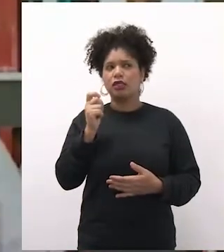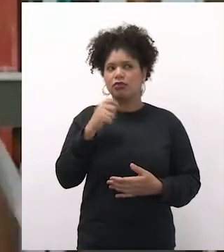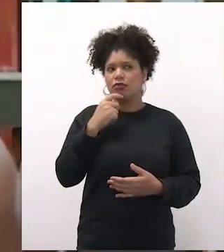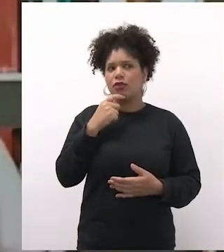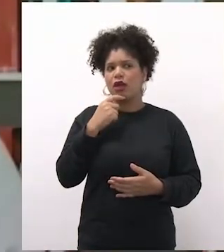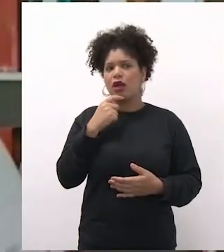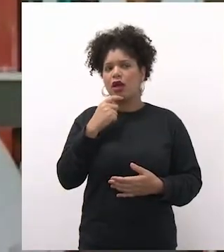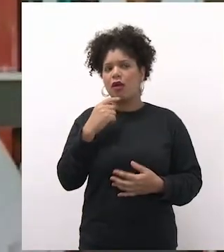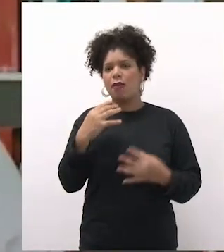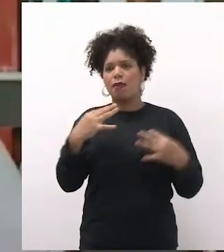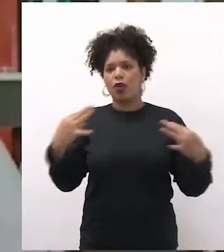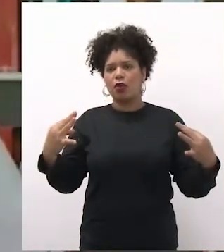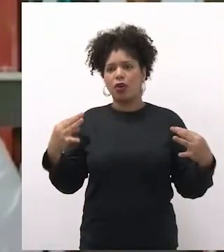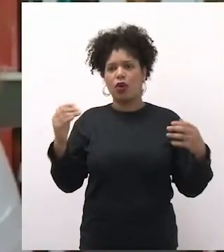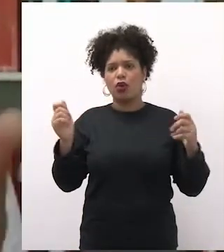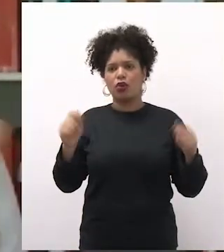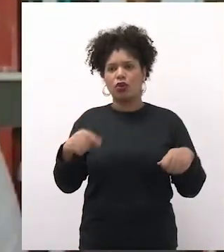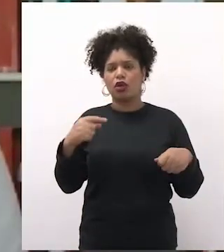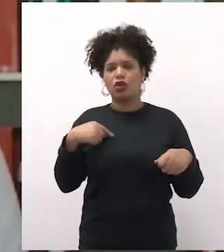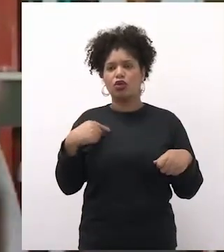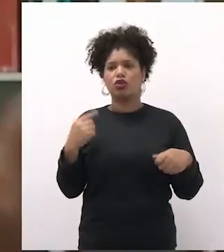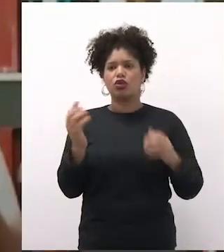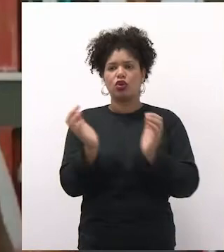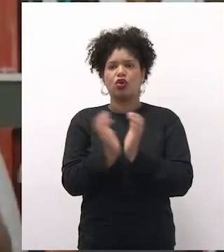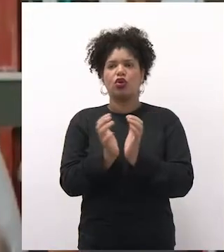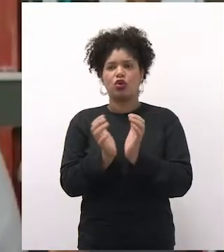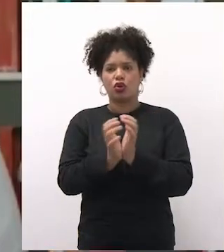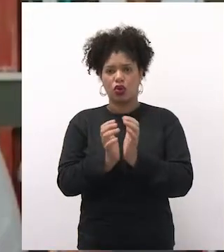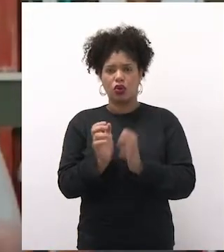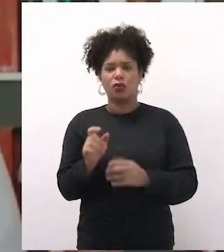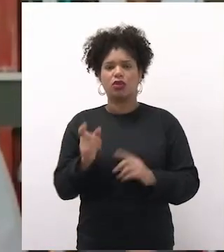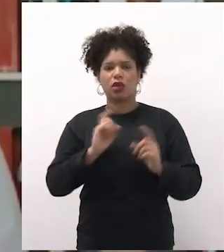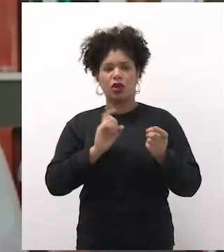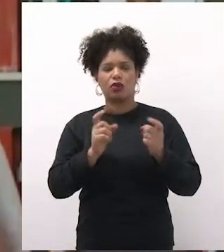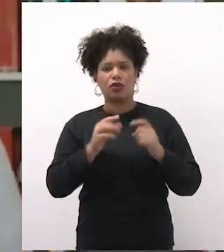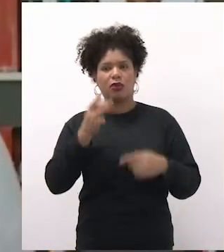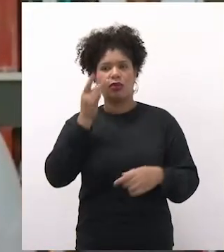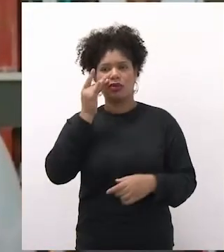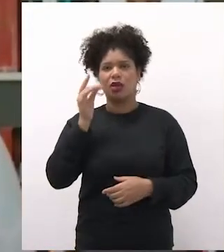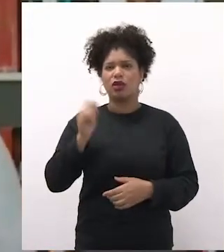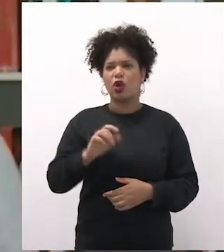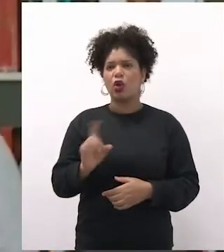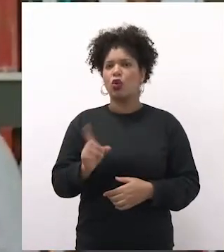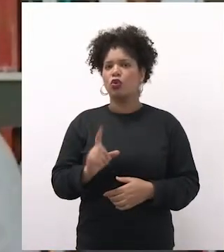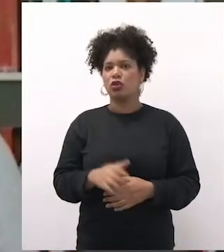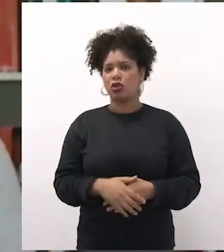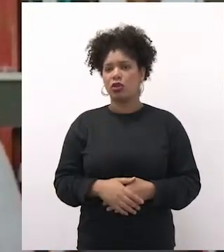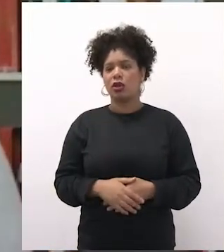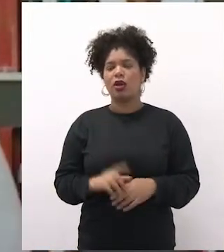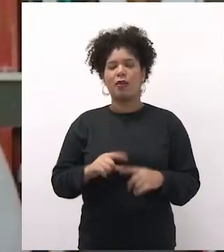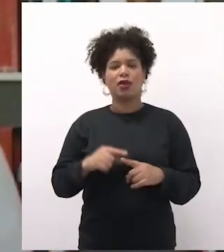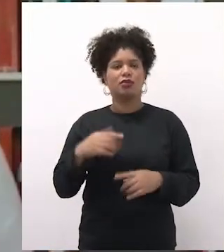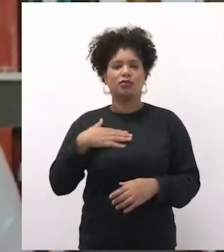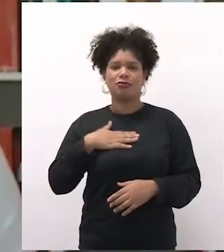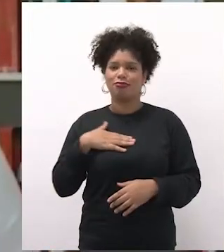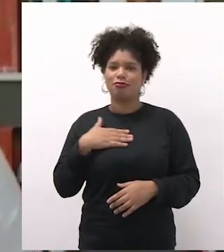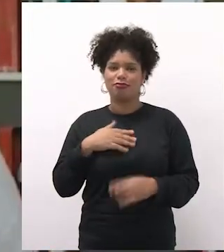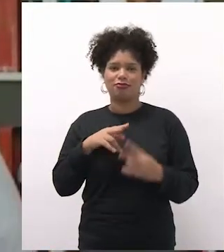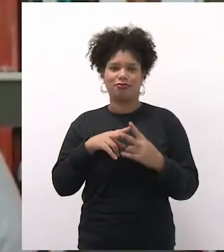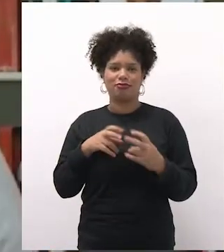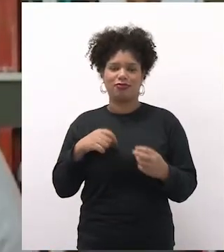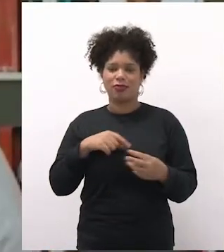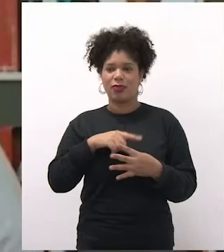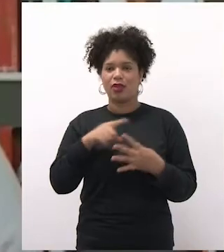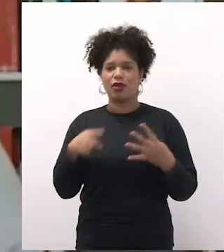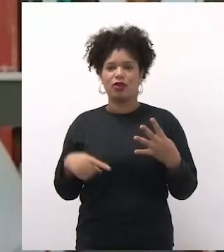um público para a gente começar a fazer algumas reuniões presenciais, mas, sinceramente, tanto eu quanto Sandra, Deise,